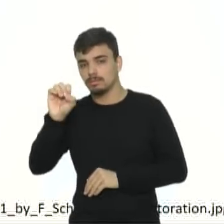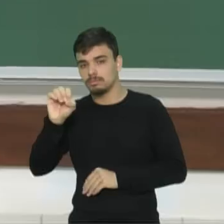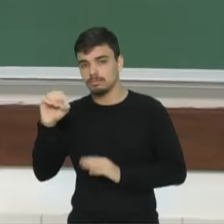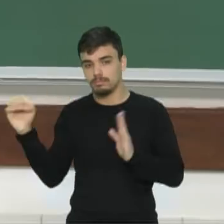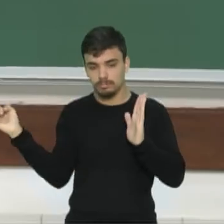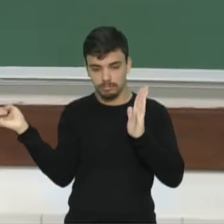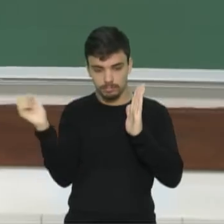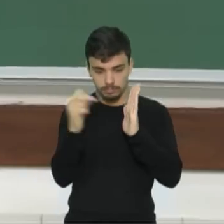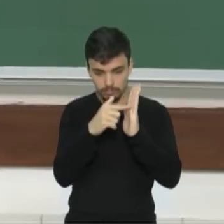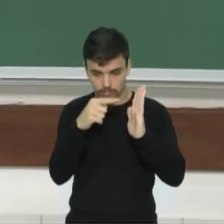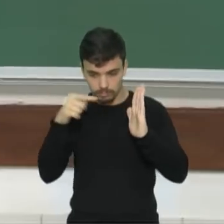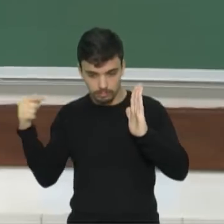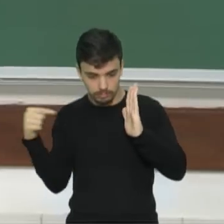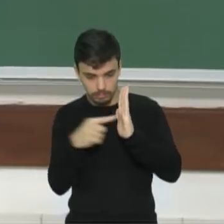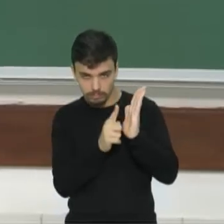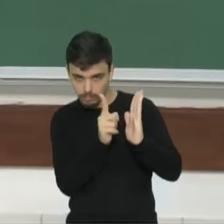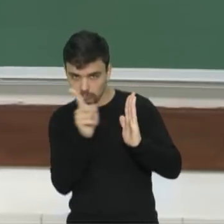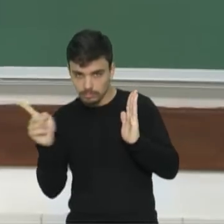e retorna.